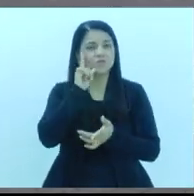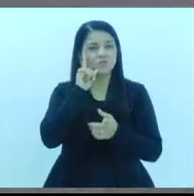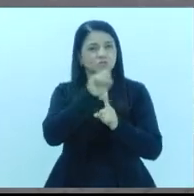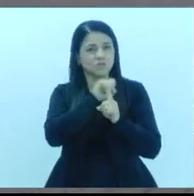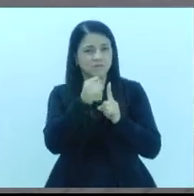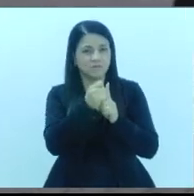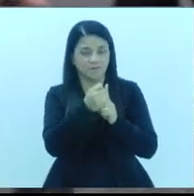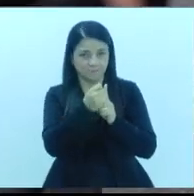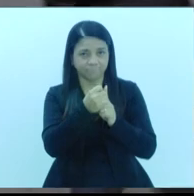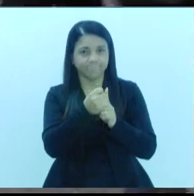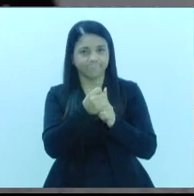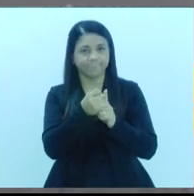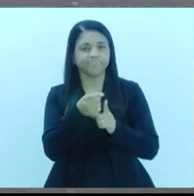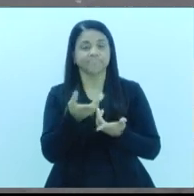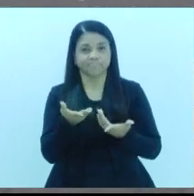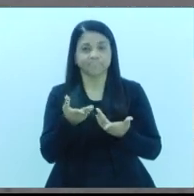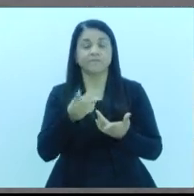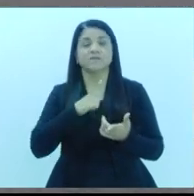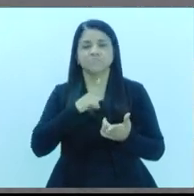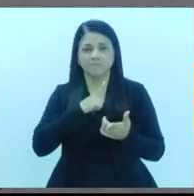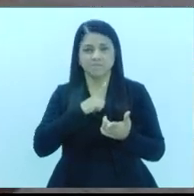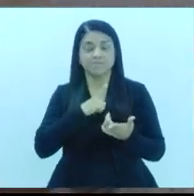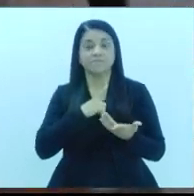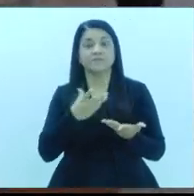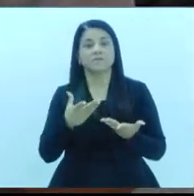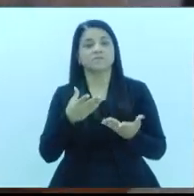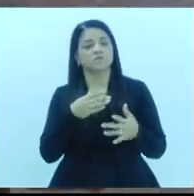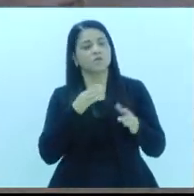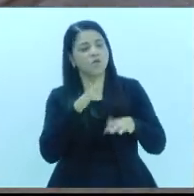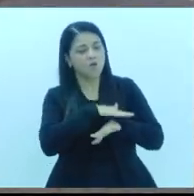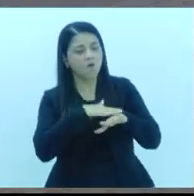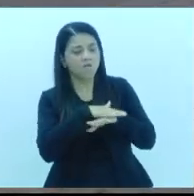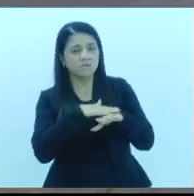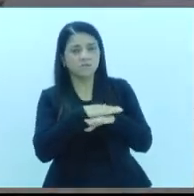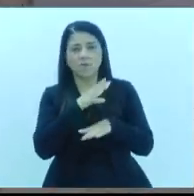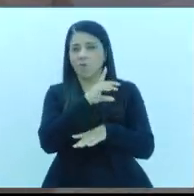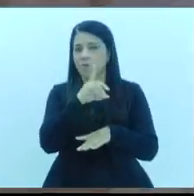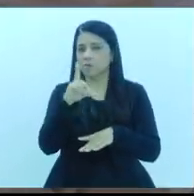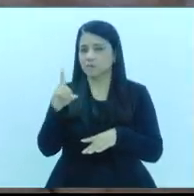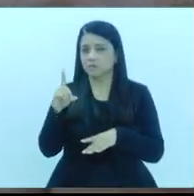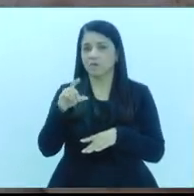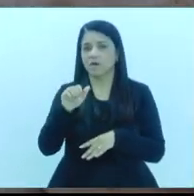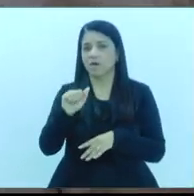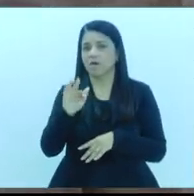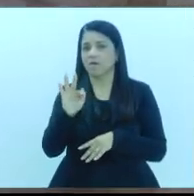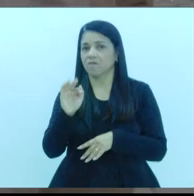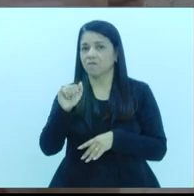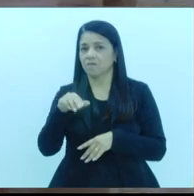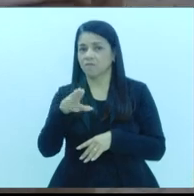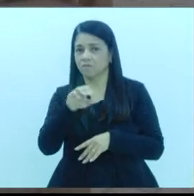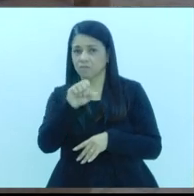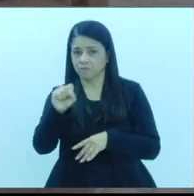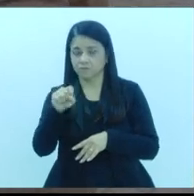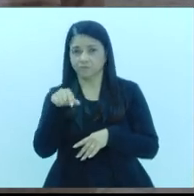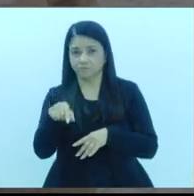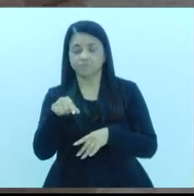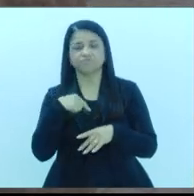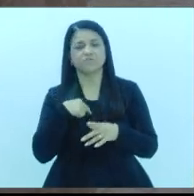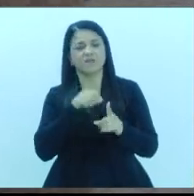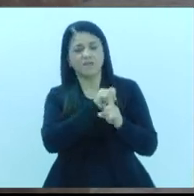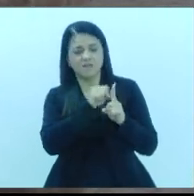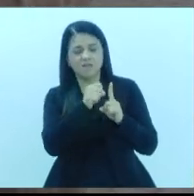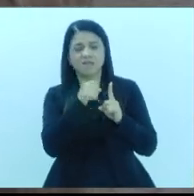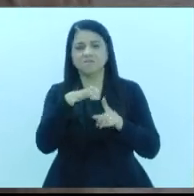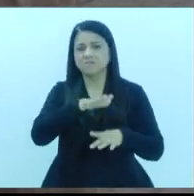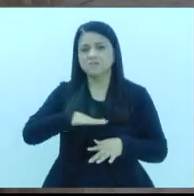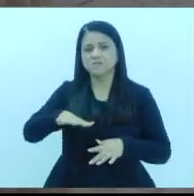pouquinho sobre o CODES, né, nós vamos conversar com o coordenador, o Afonso de Albuquerque. A desinformação, ela atinge negativamente muitas áreas da sociedade, né? É